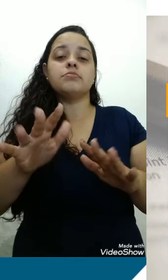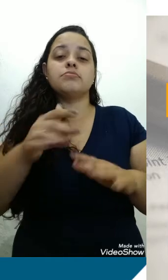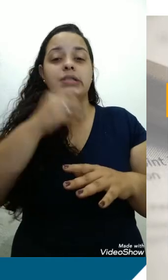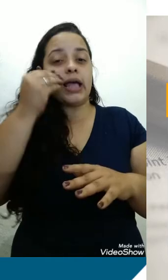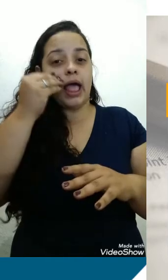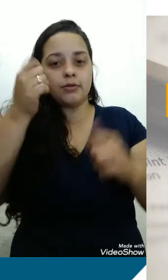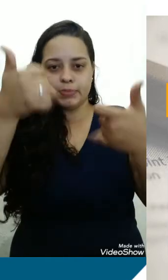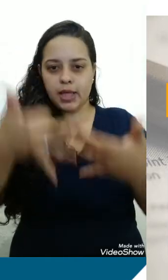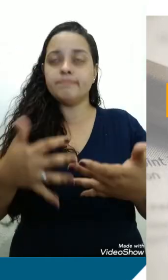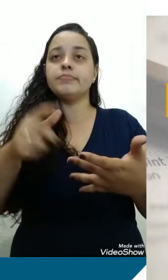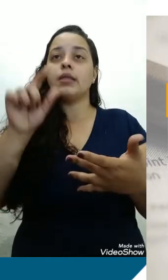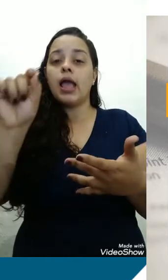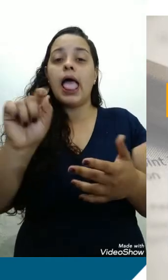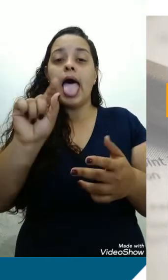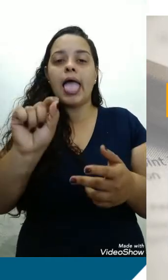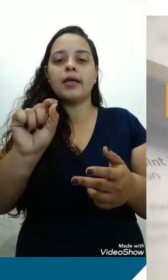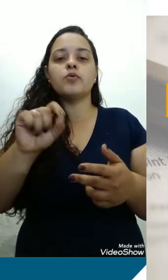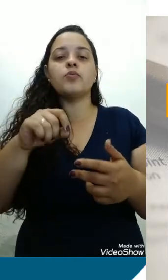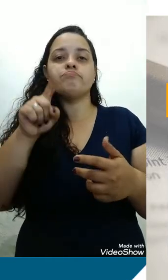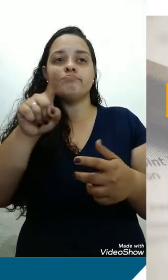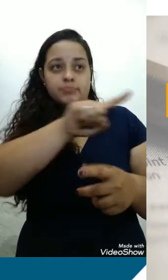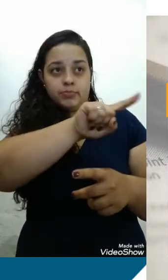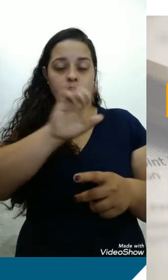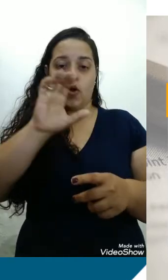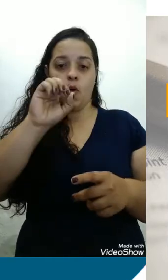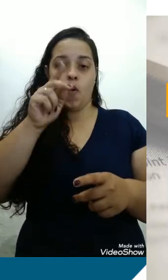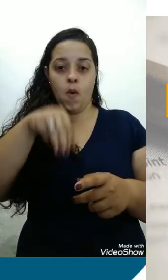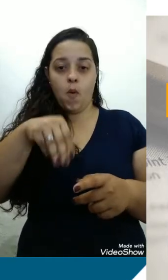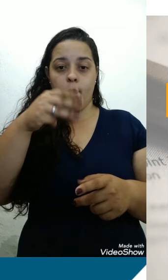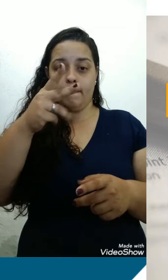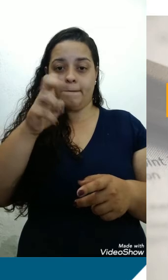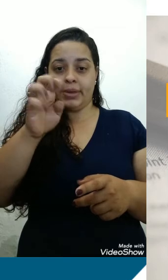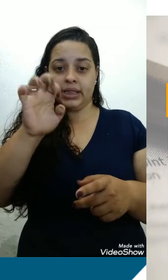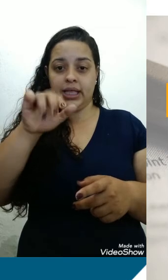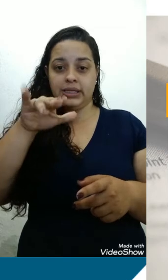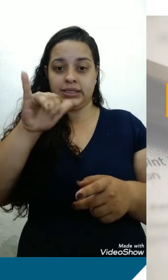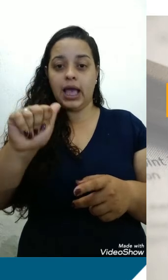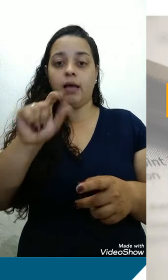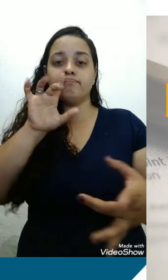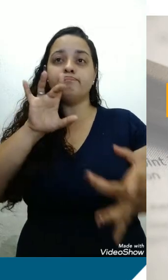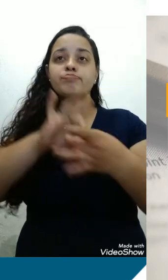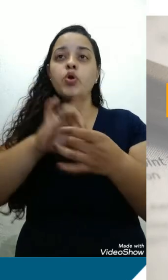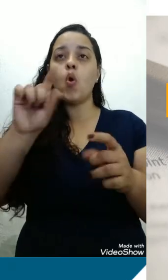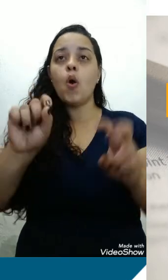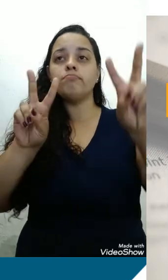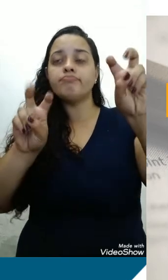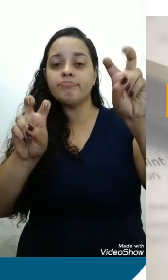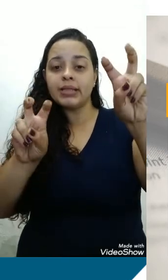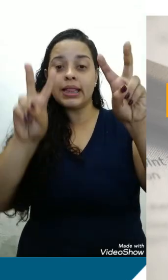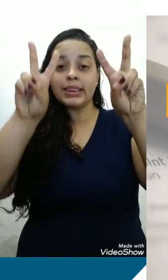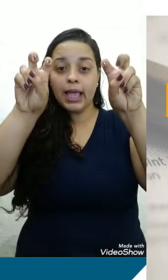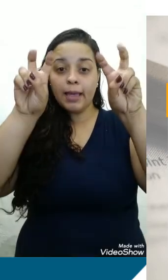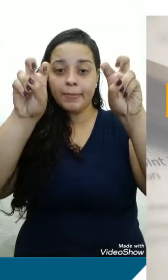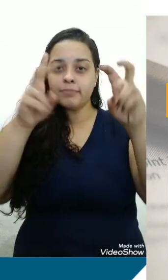primeiro aspecto é o atendimento ao tema, o segundo é o atendimento ao tipo textual e o